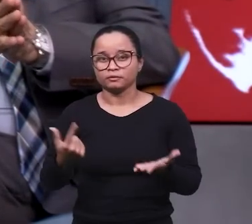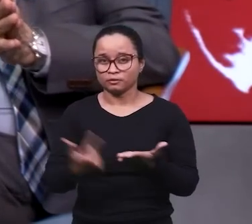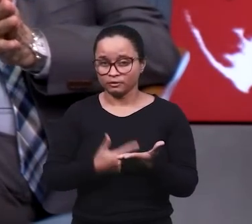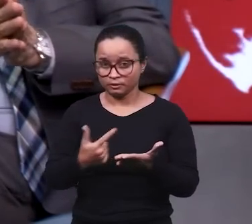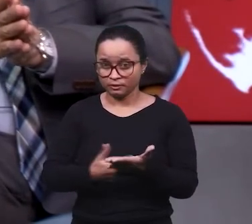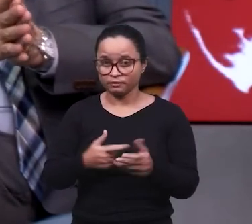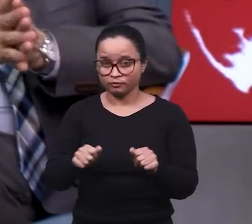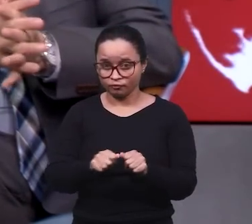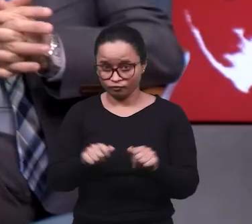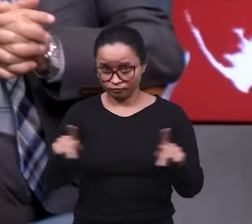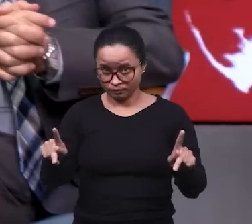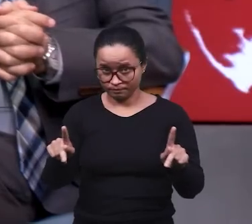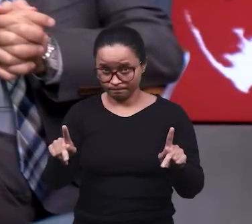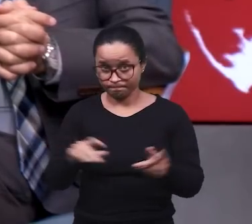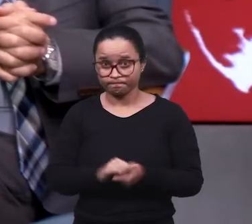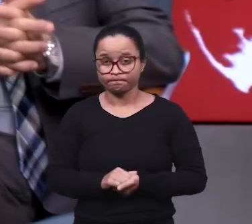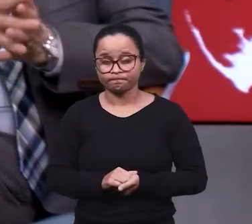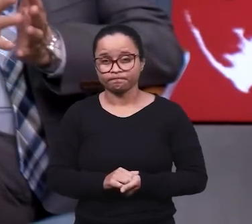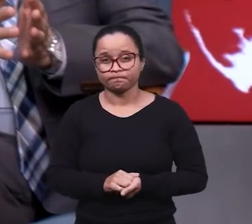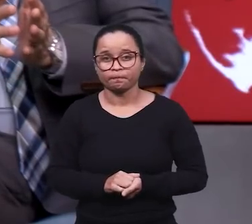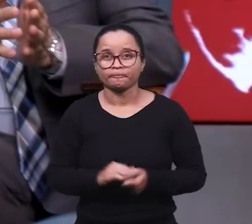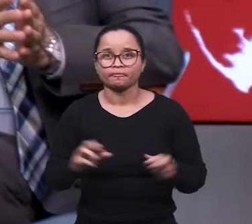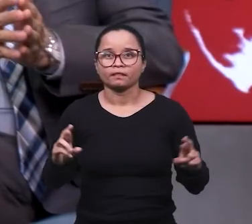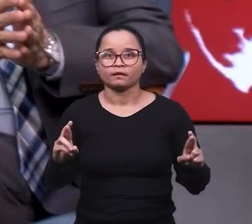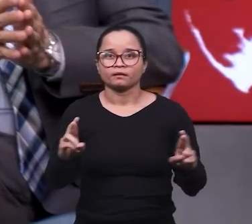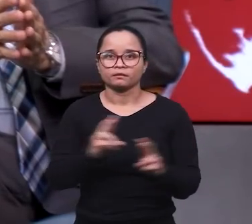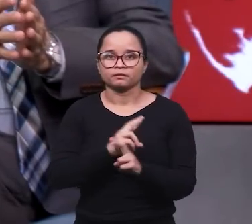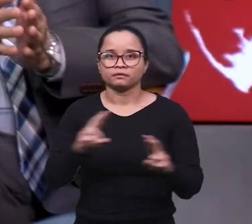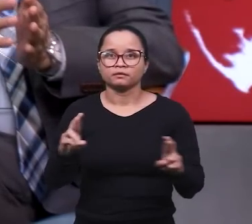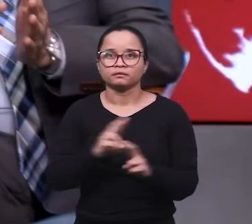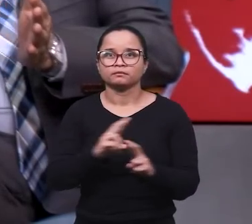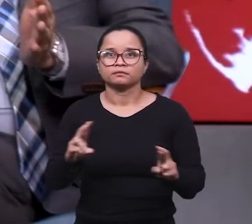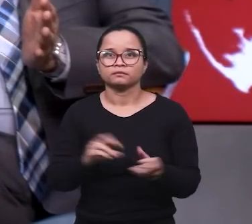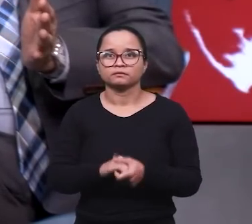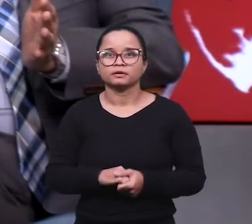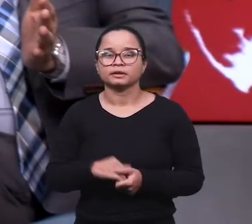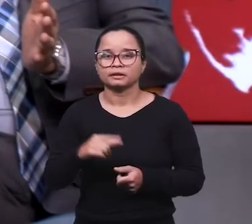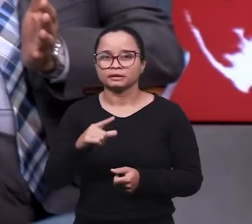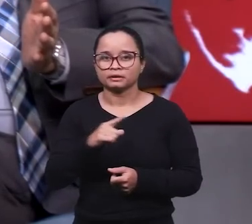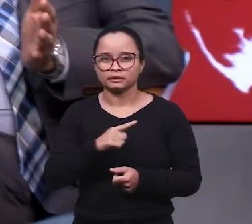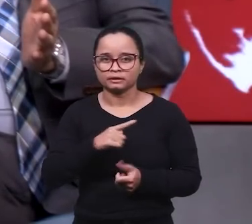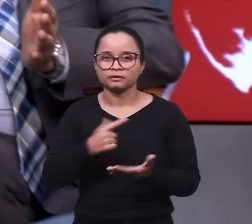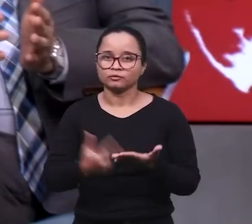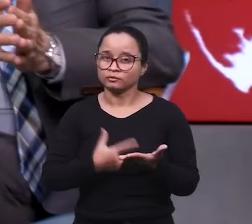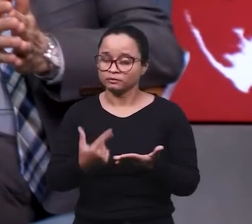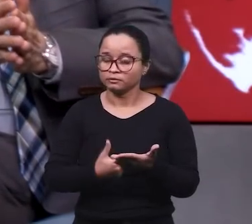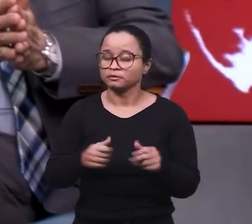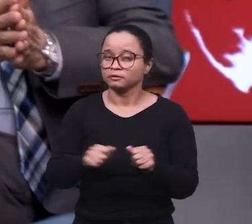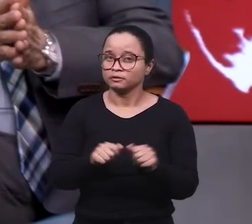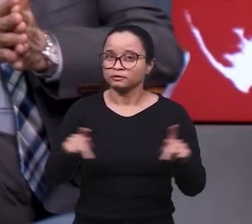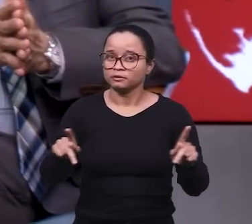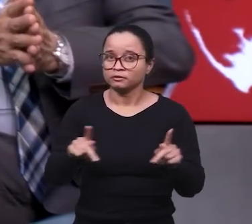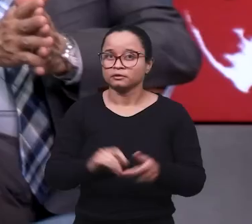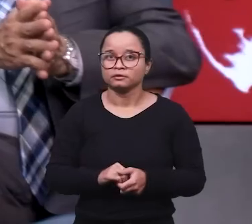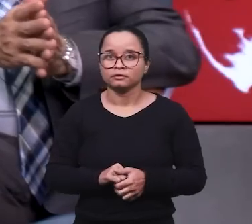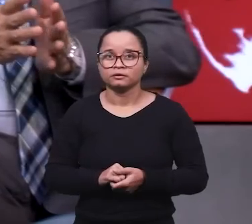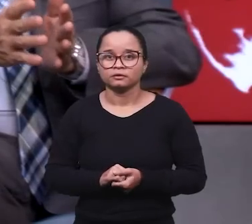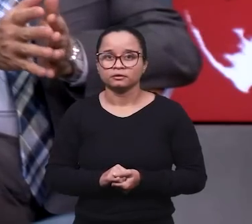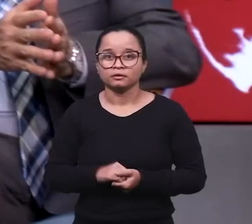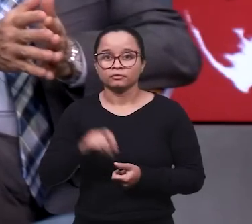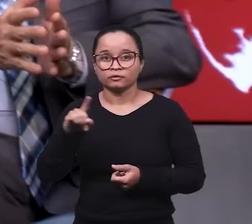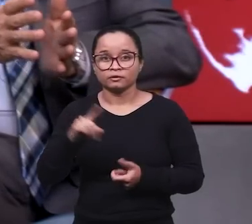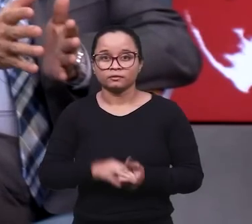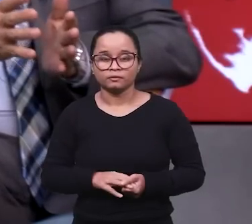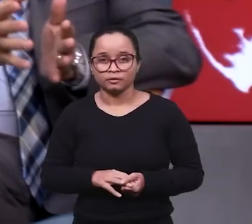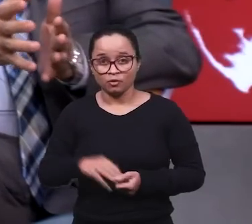livro de Apocalipse e falar sobre a relação muito grande que há do livro de Apocalipse com aquele que